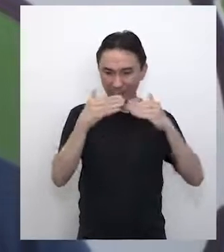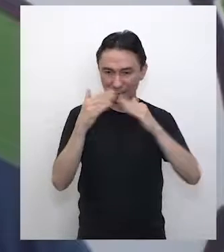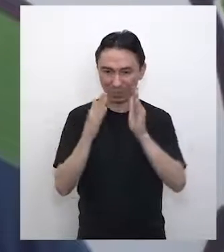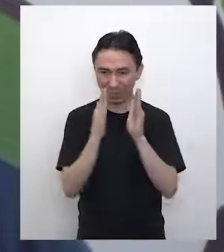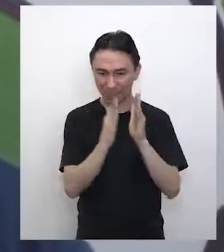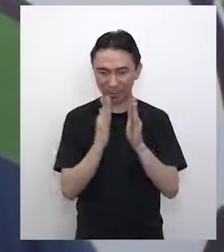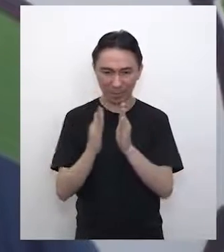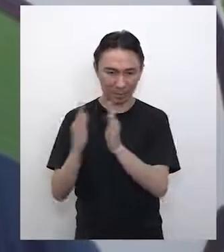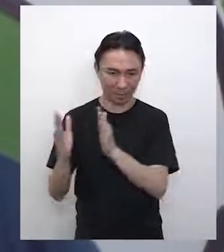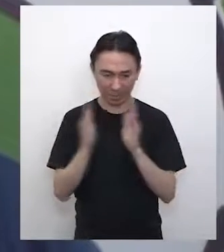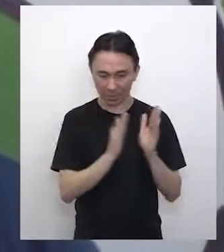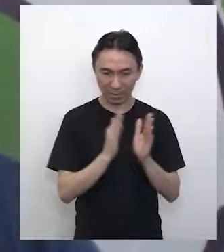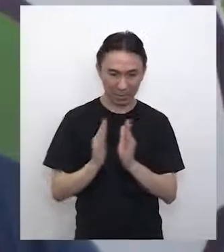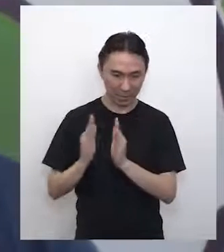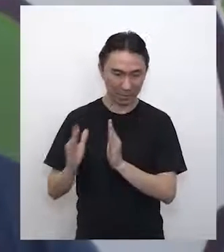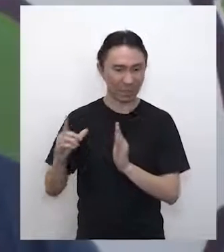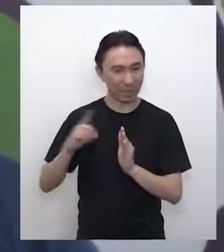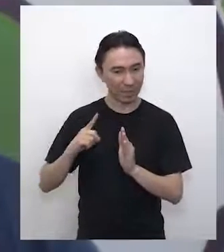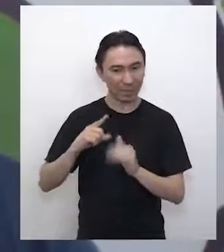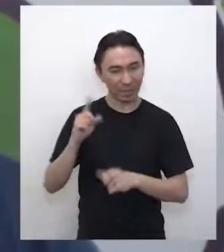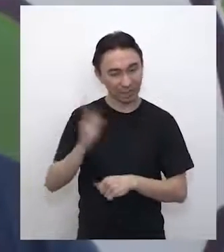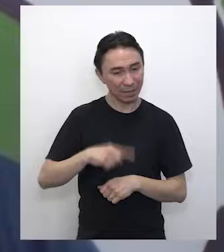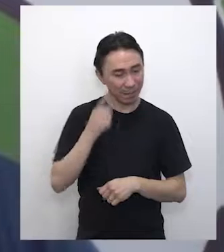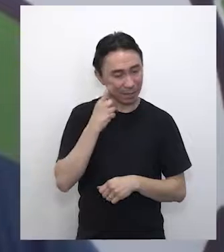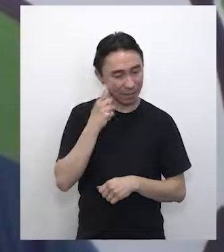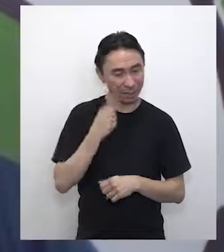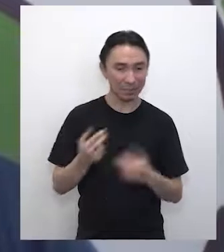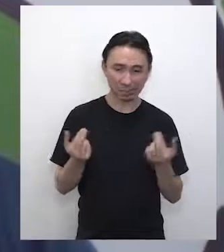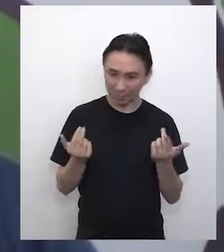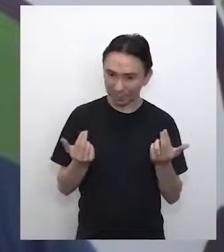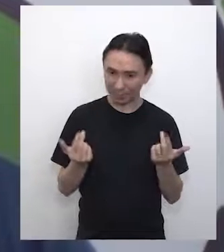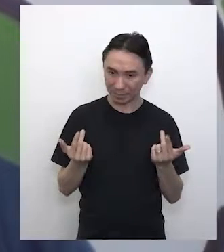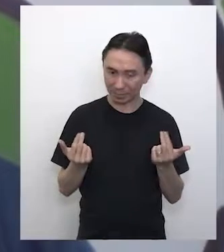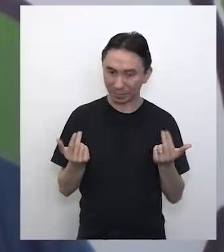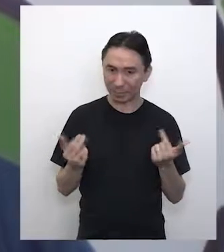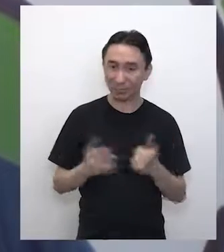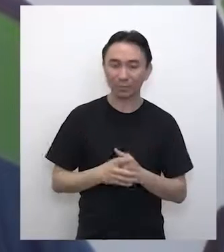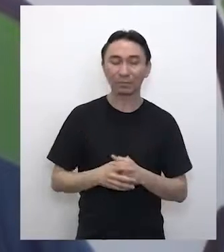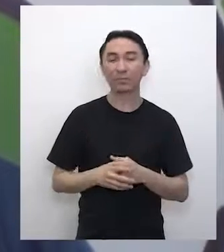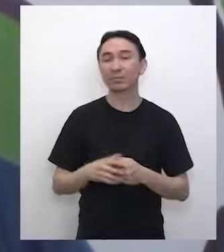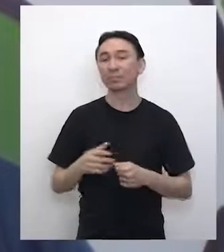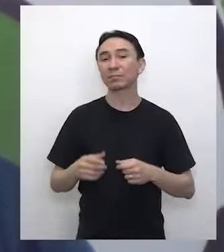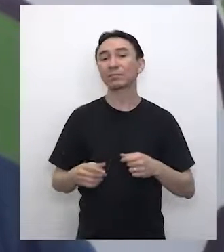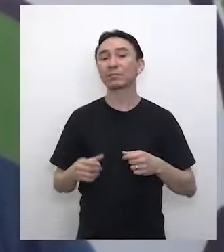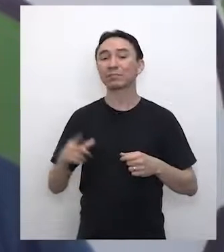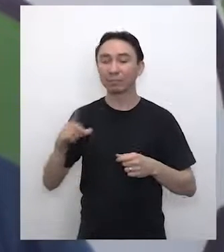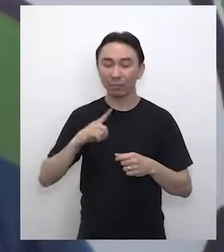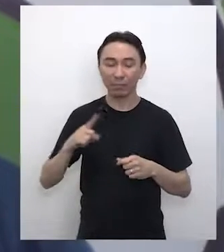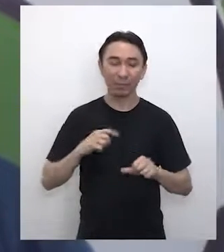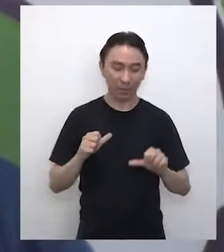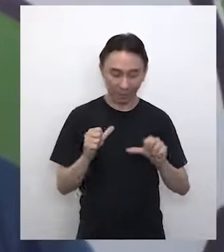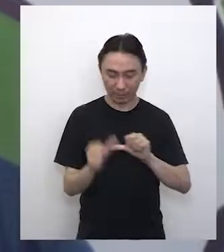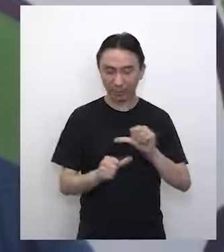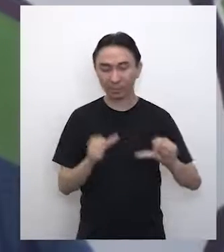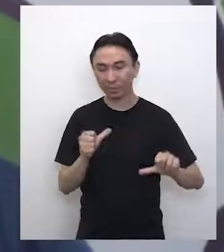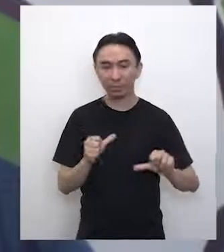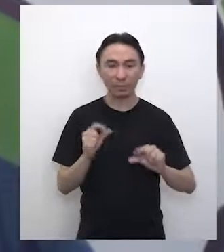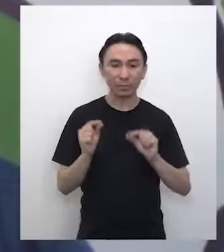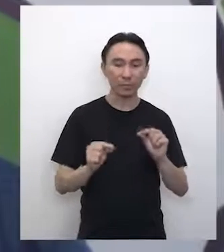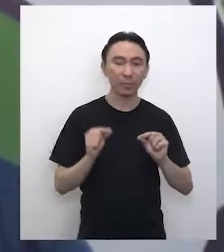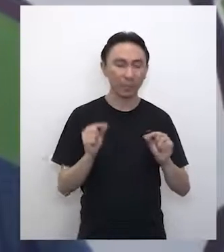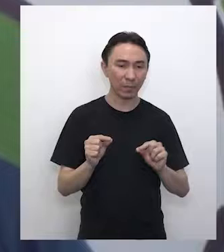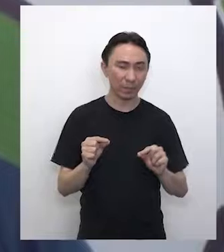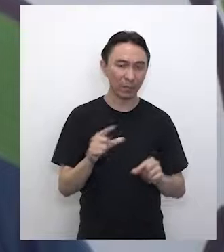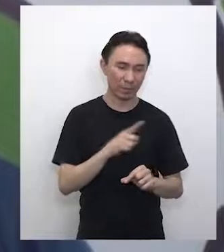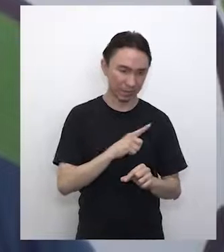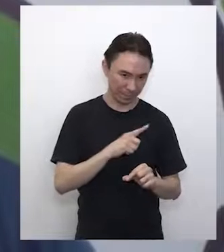placa solar. Que, no caso, aí nós tivemos alteração tanto na tensão como